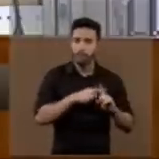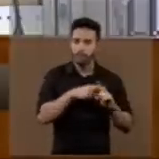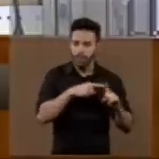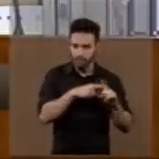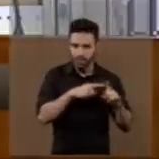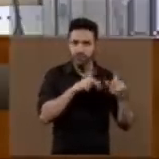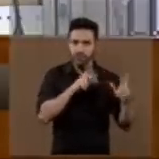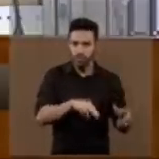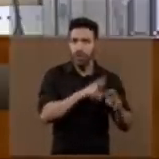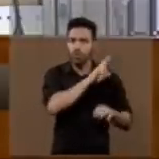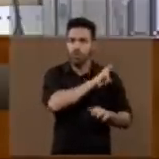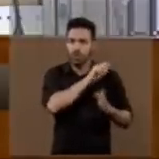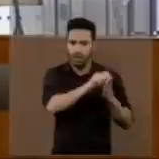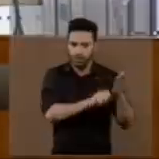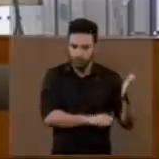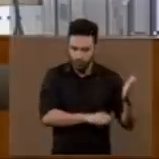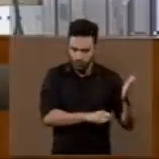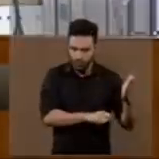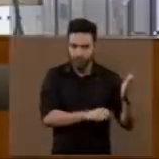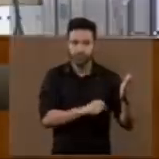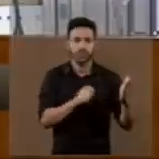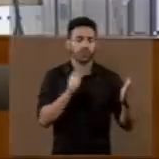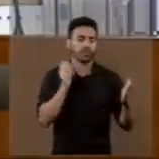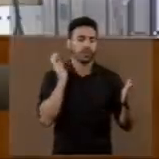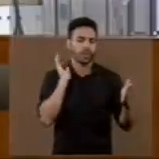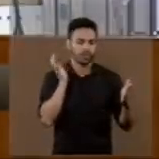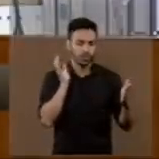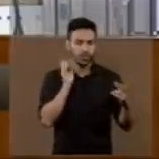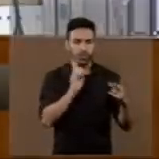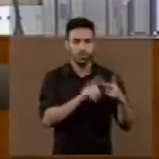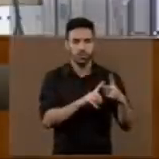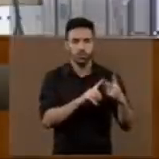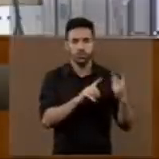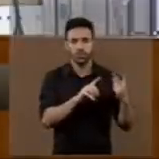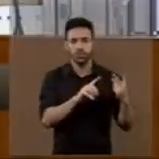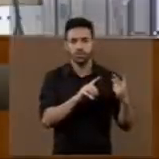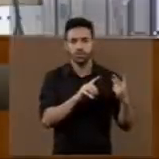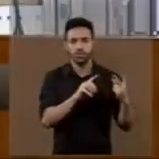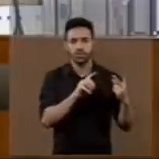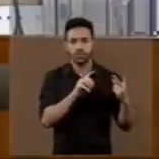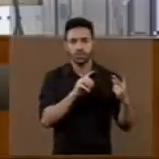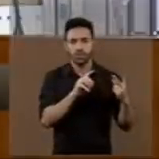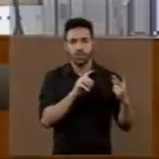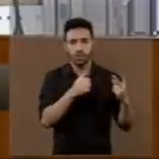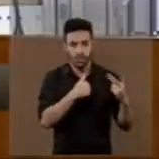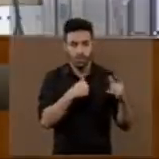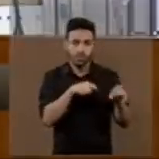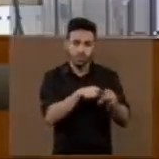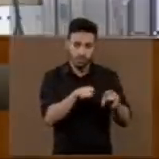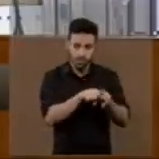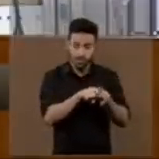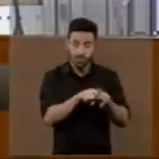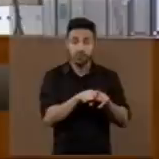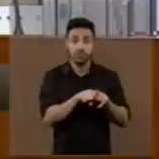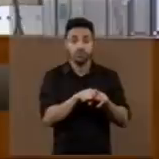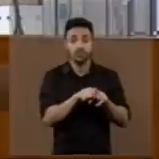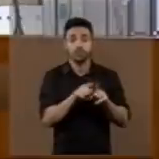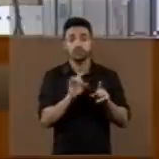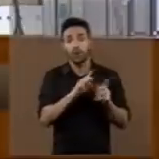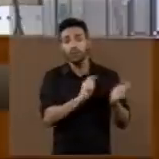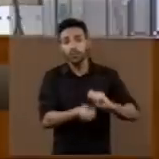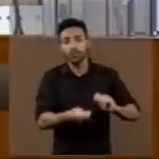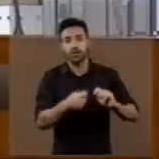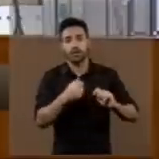do relator, ministra Rosa e eu, que mantivemos as regras do ministro Joaquim, eu apenas reajusto